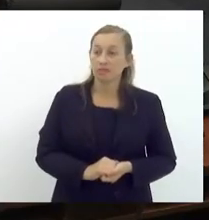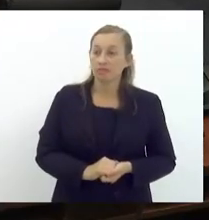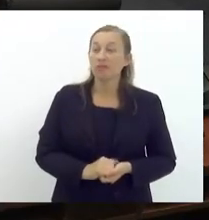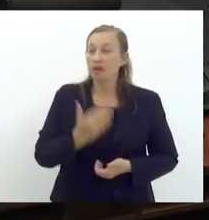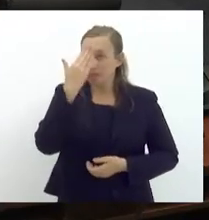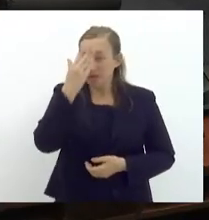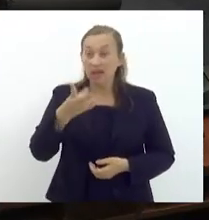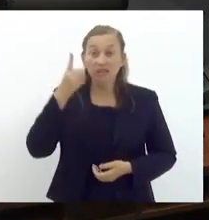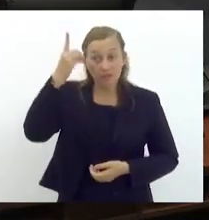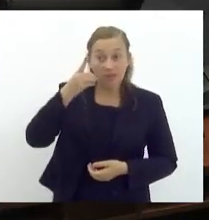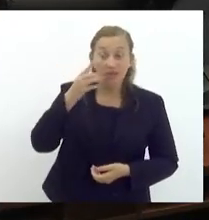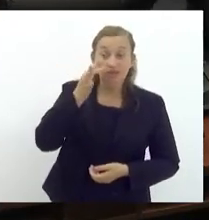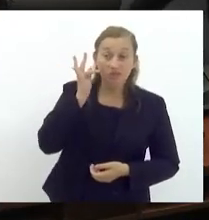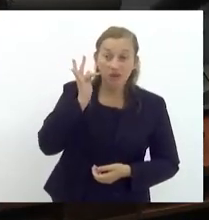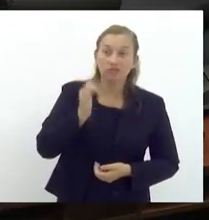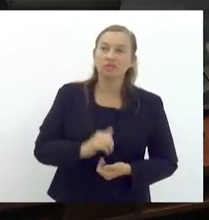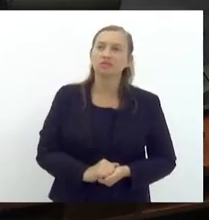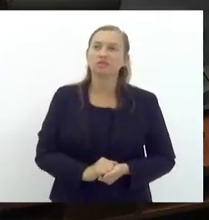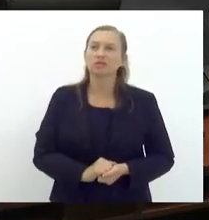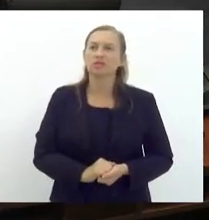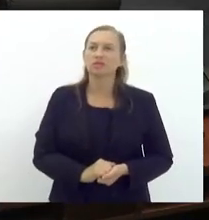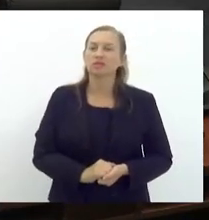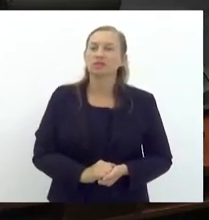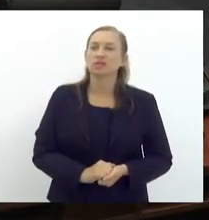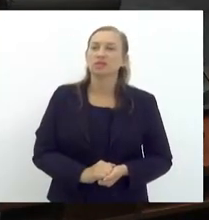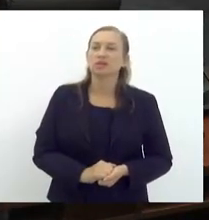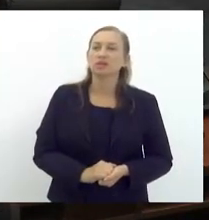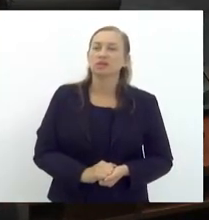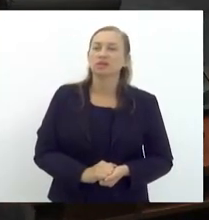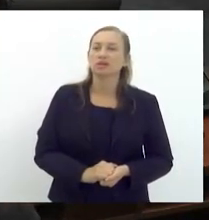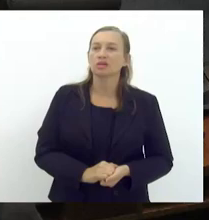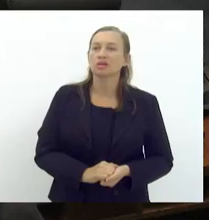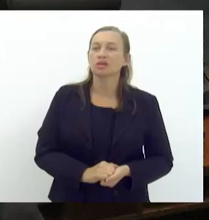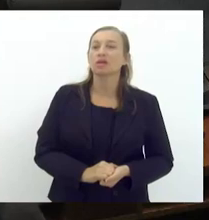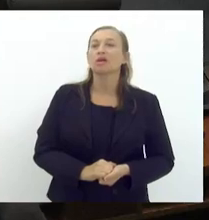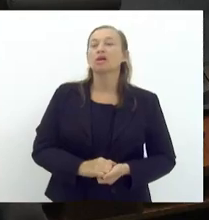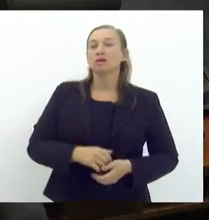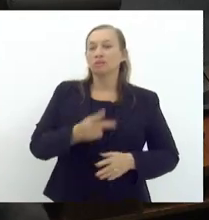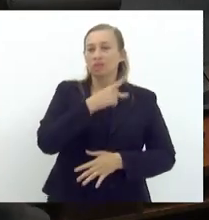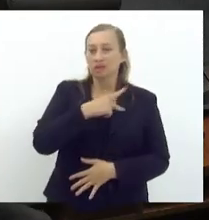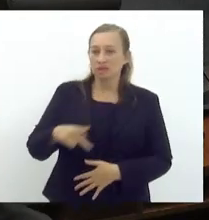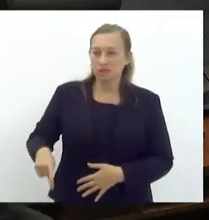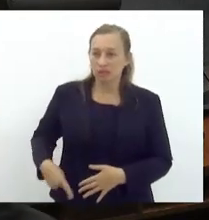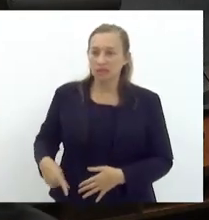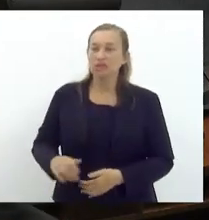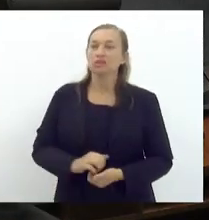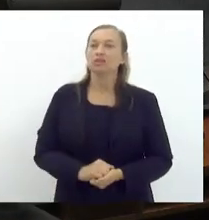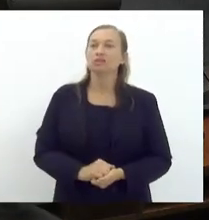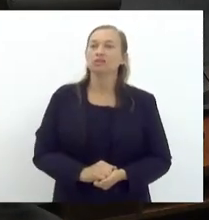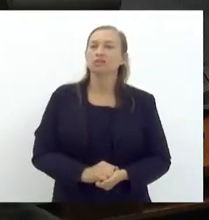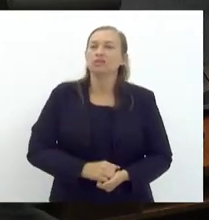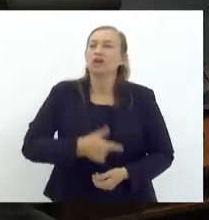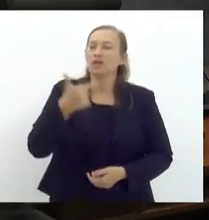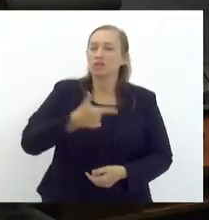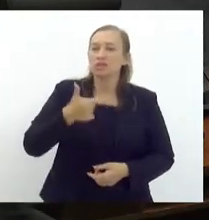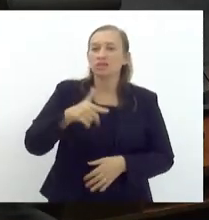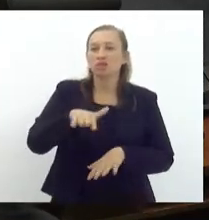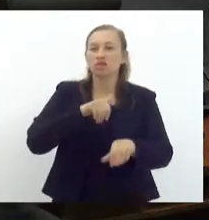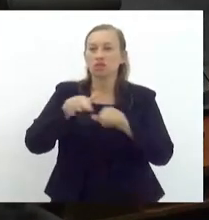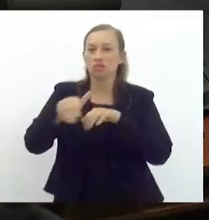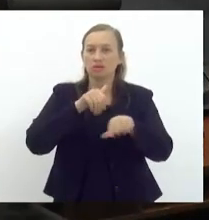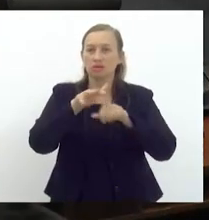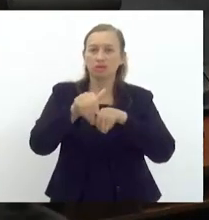Obrigado Deputado Flávio serafini a presidência procederá segunda